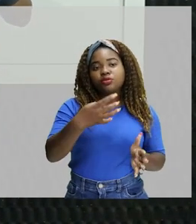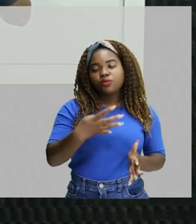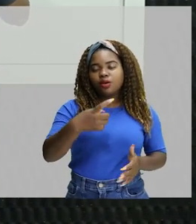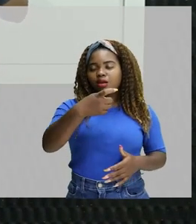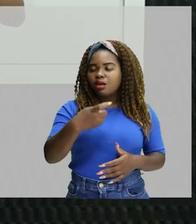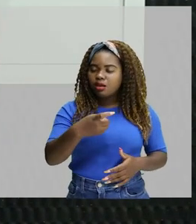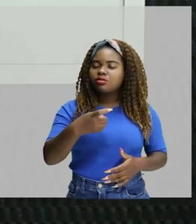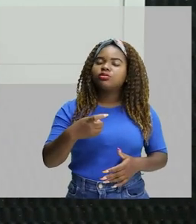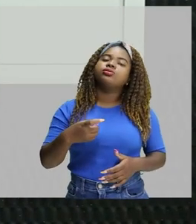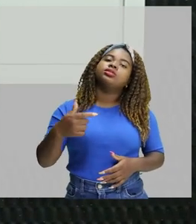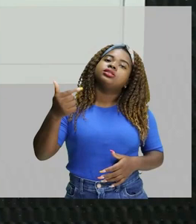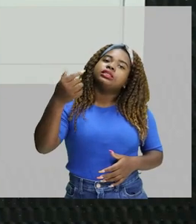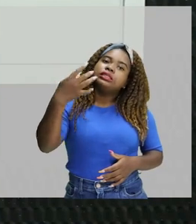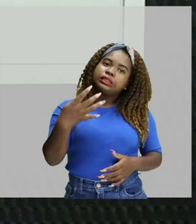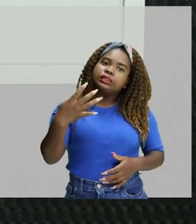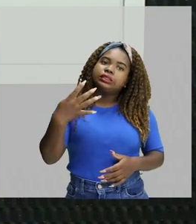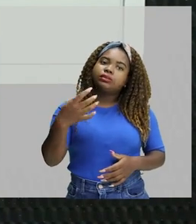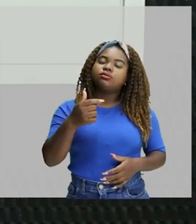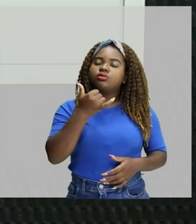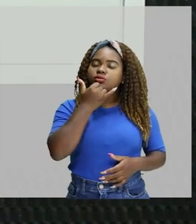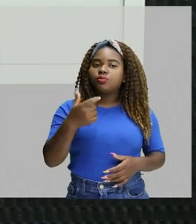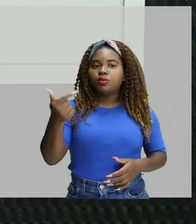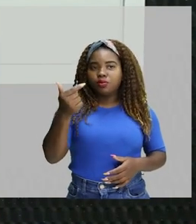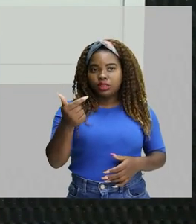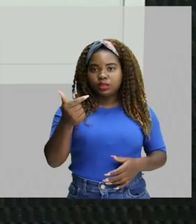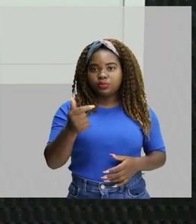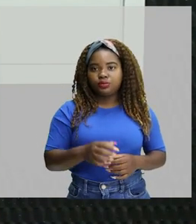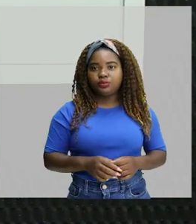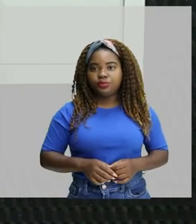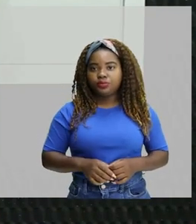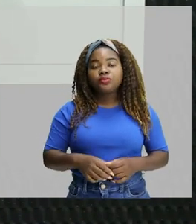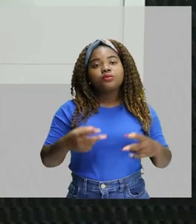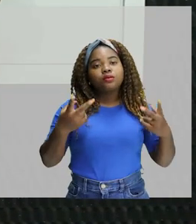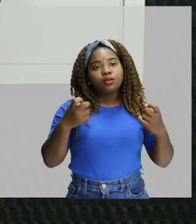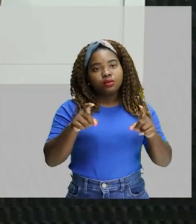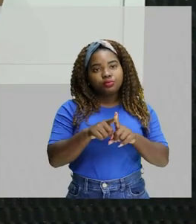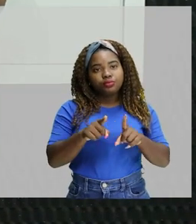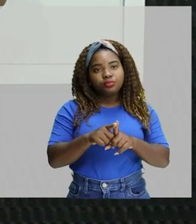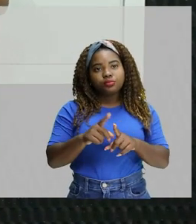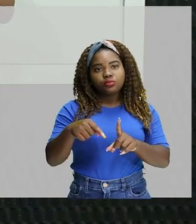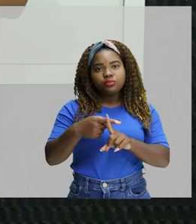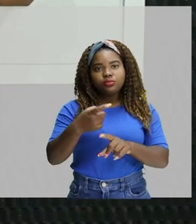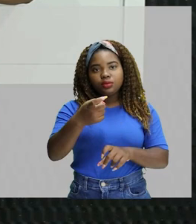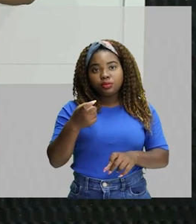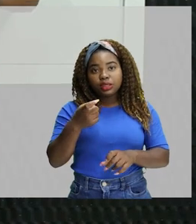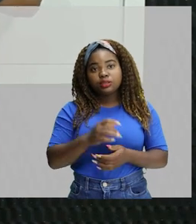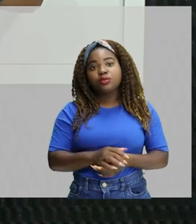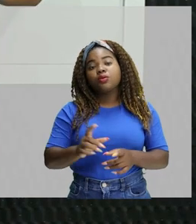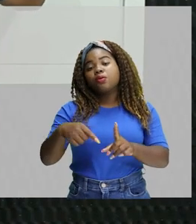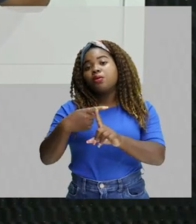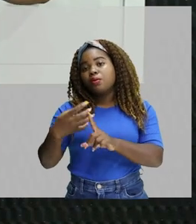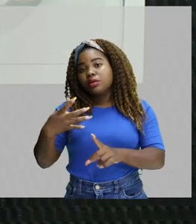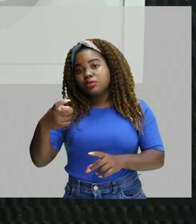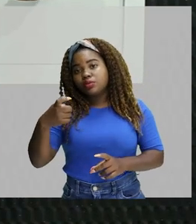-4x olha perceba aqui também galerinha que eu tenho aqui ó o + x com +